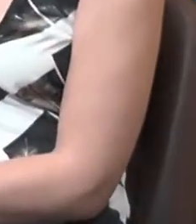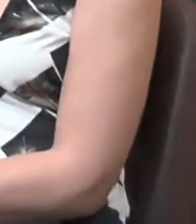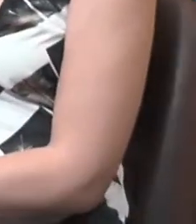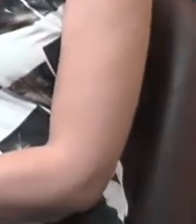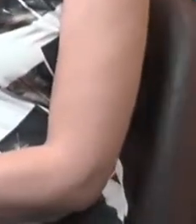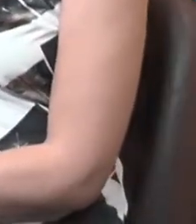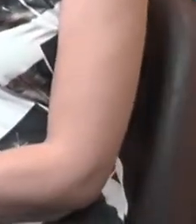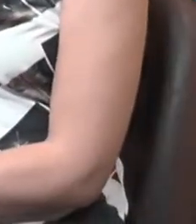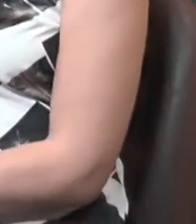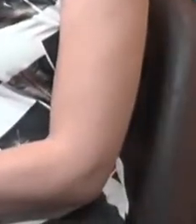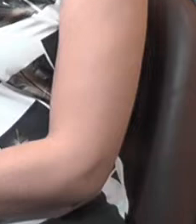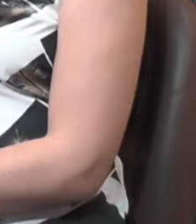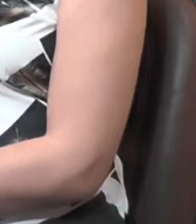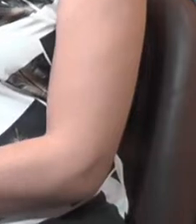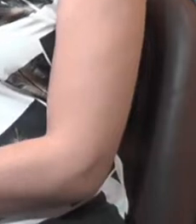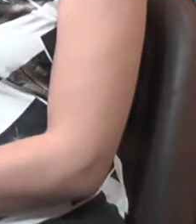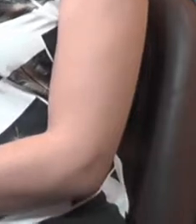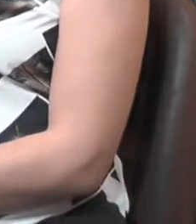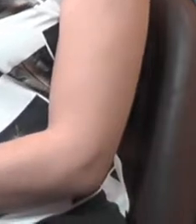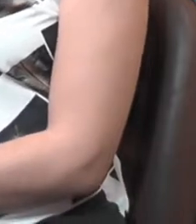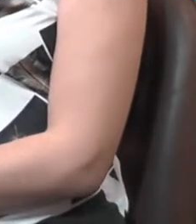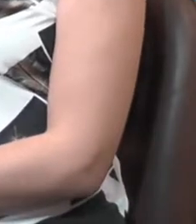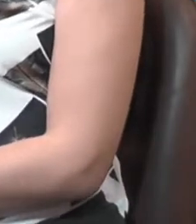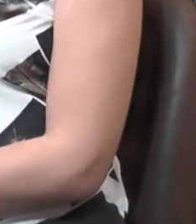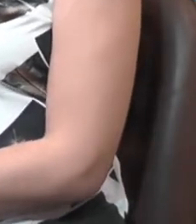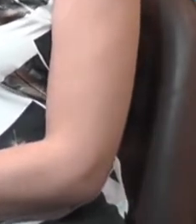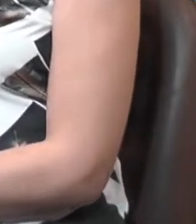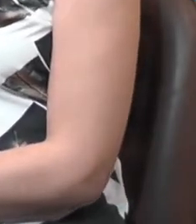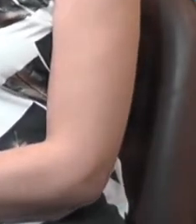Ok. Eu quero falar uma coisa.